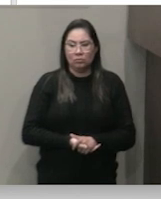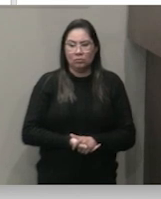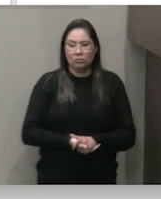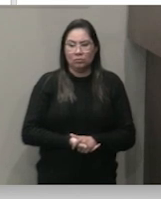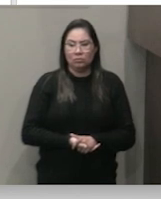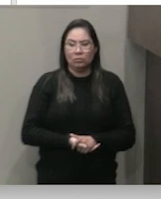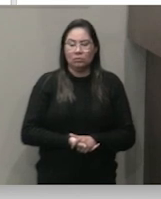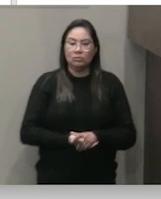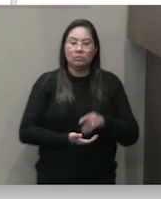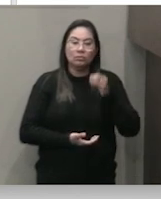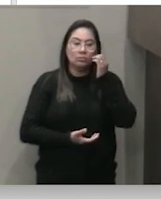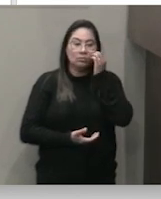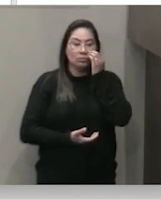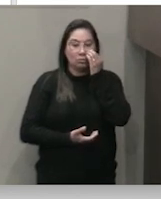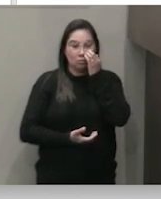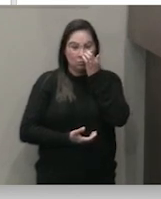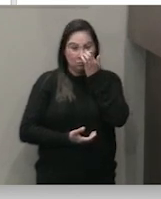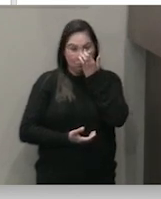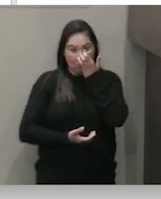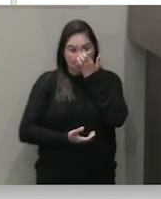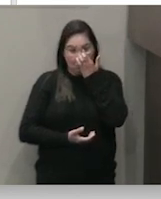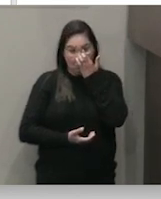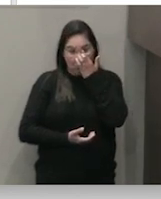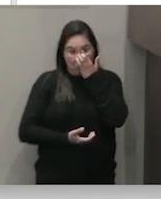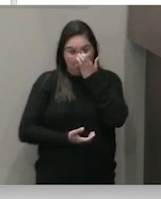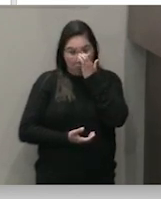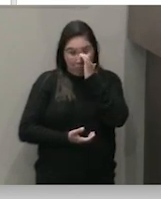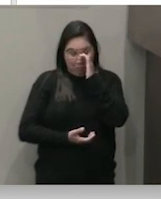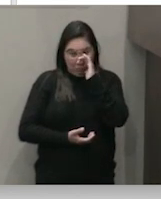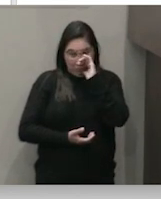Todo mundo escreveu? Tem mais rapadura?